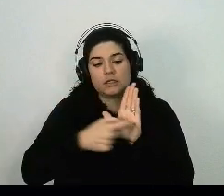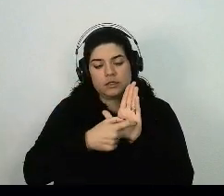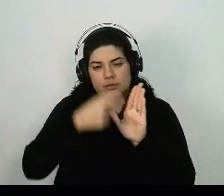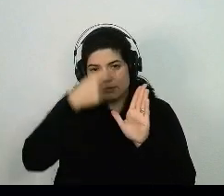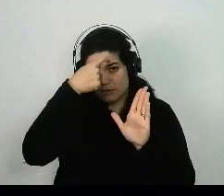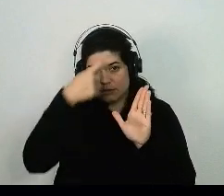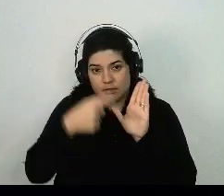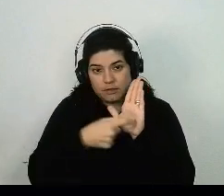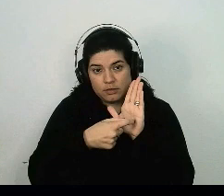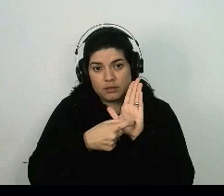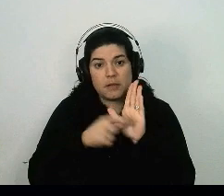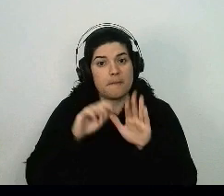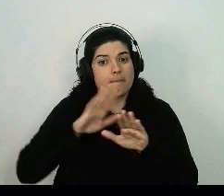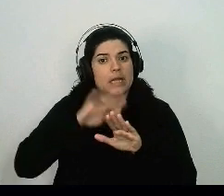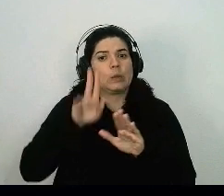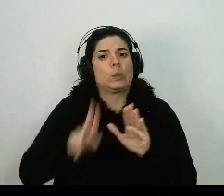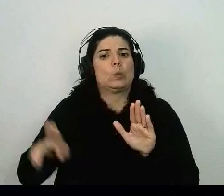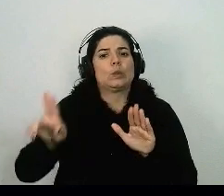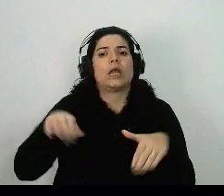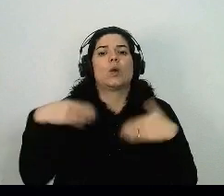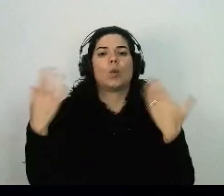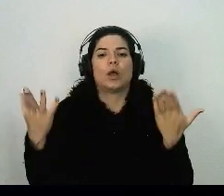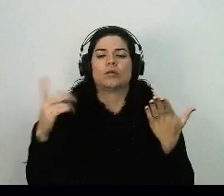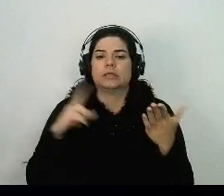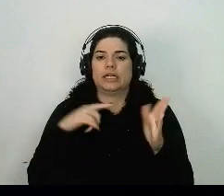ela mais vai se utilizar? A gente tem um design